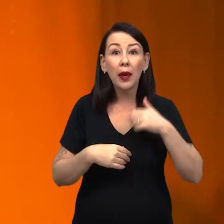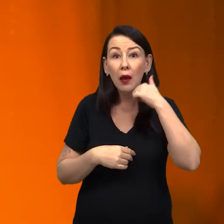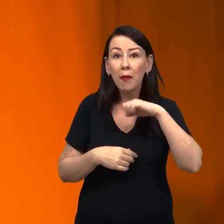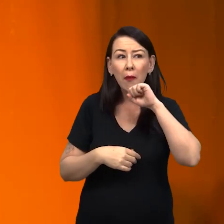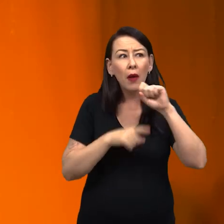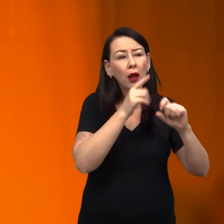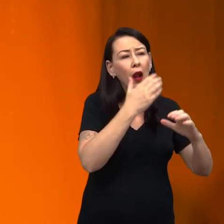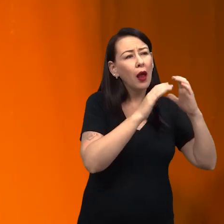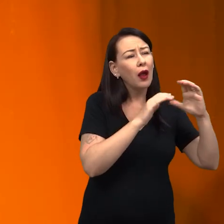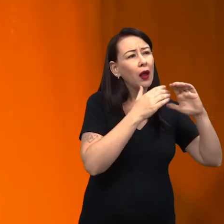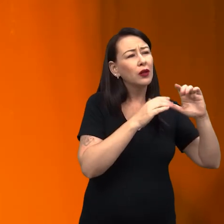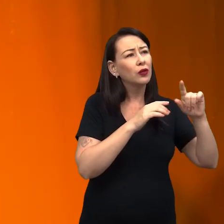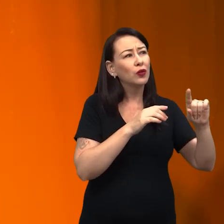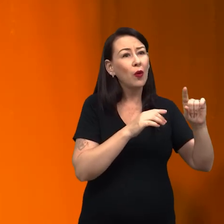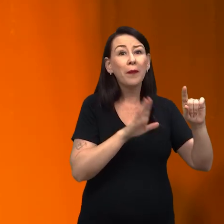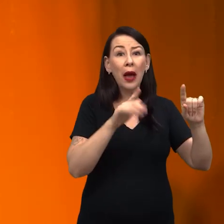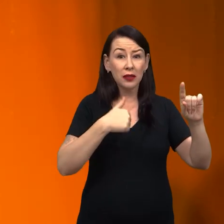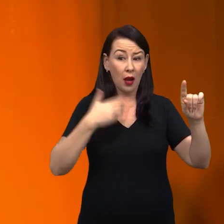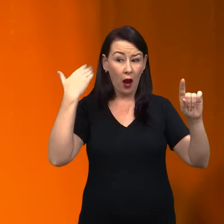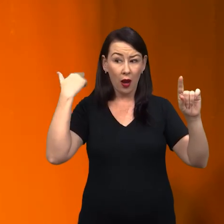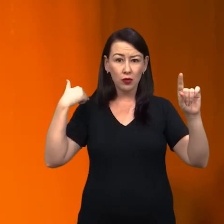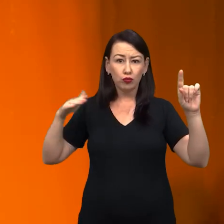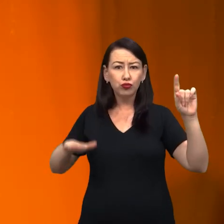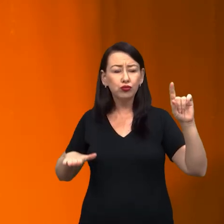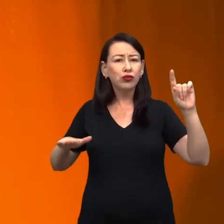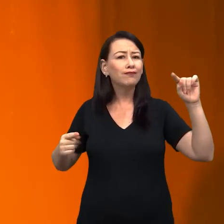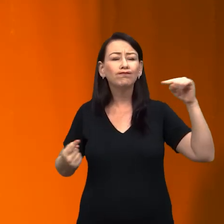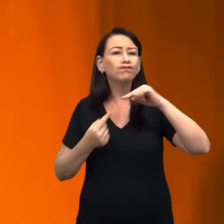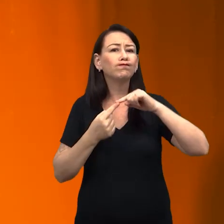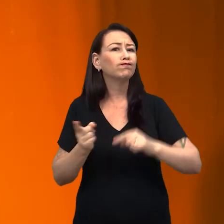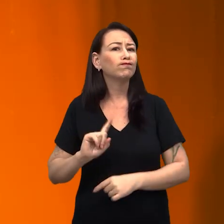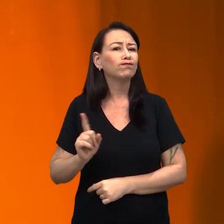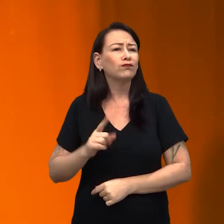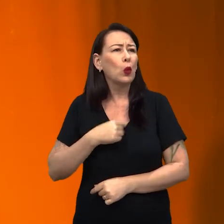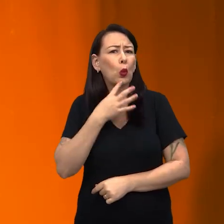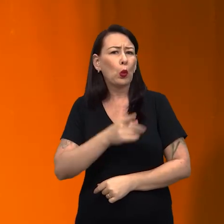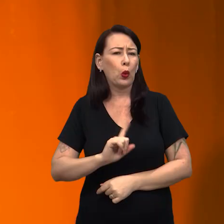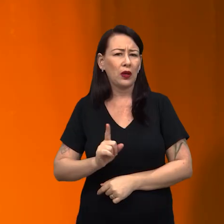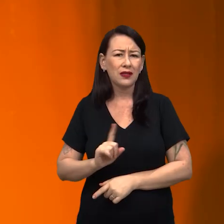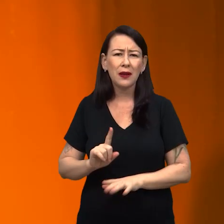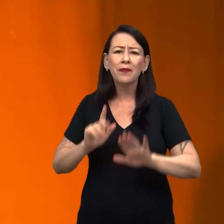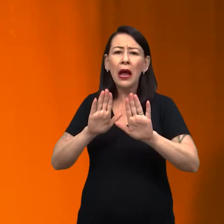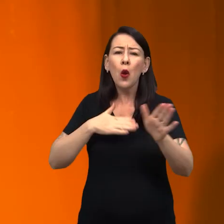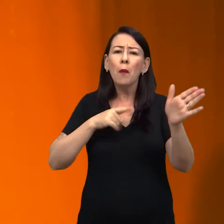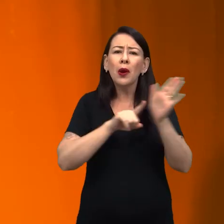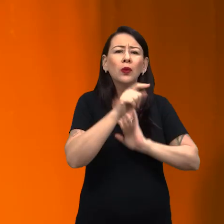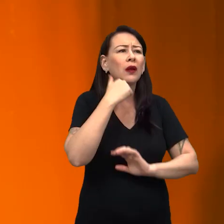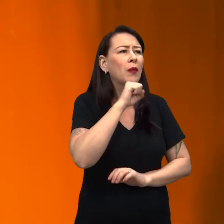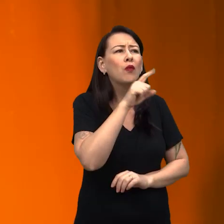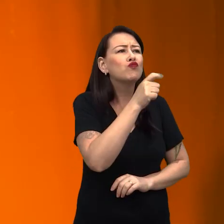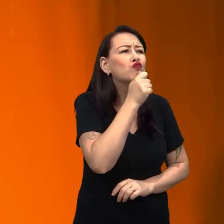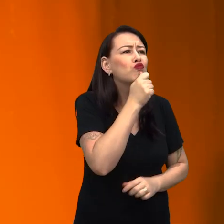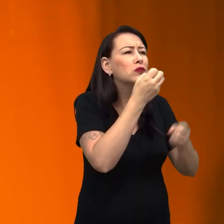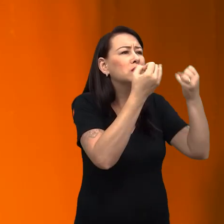cantada pela minha mãe, e que, na verdade, não fez muito parte da minha infância. E quando eu perguntei para minha mãe, mas mãe, por que